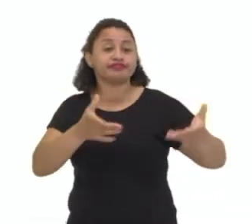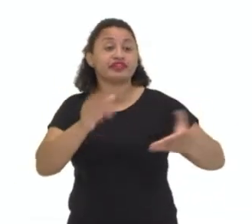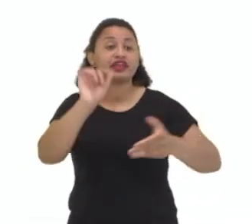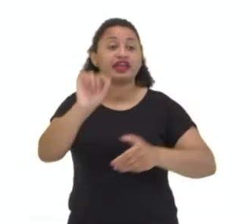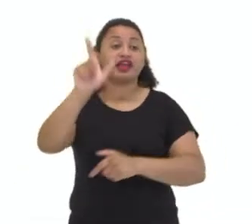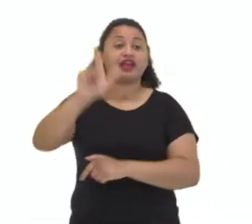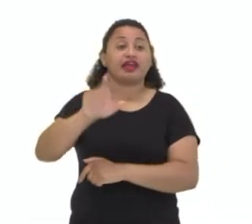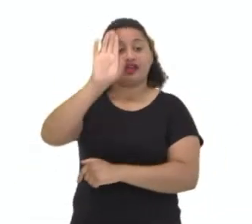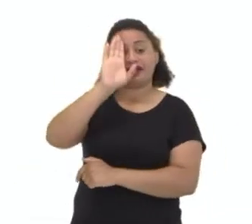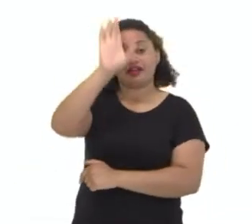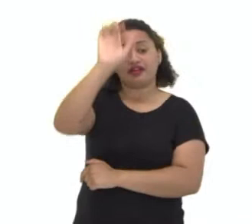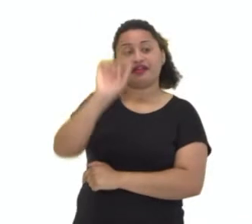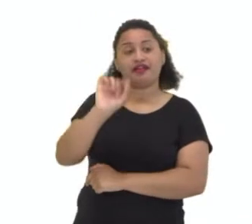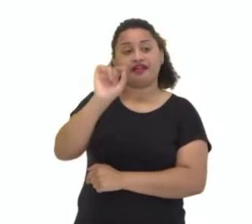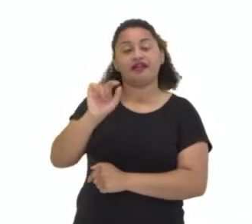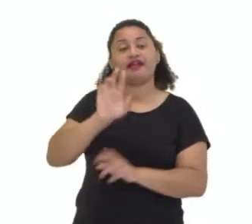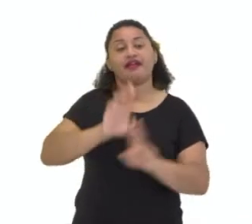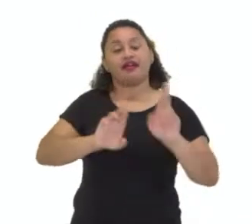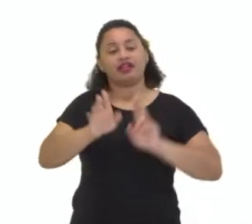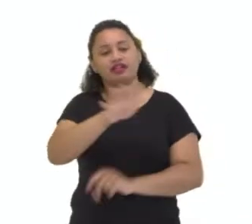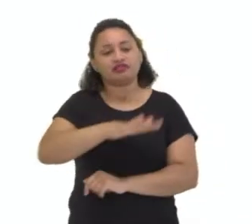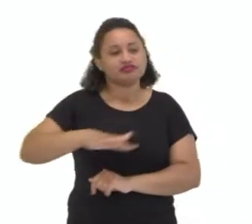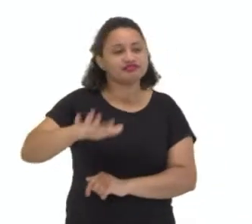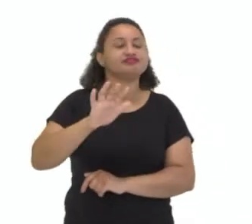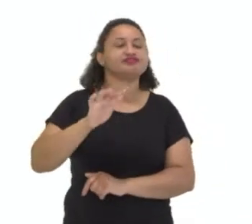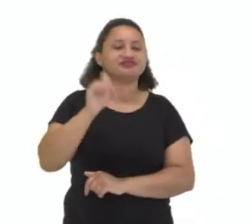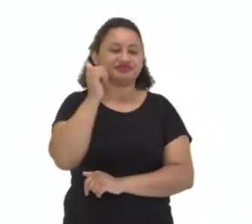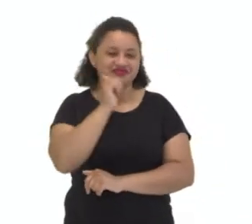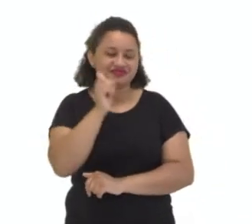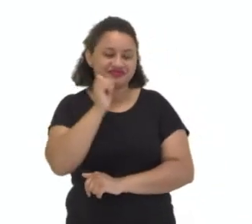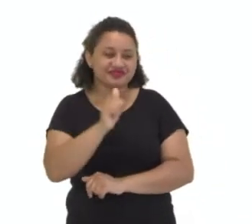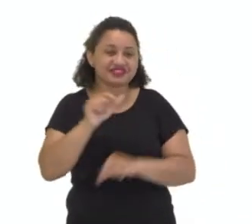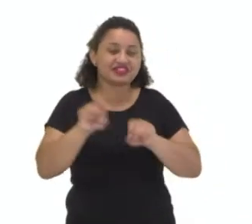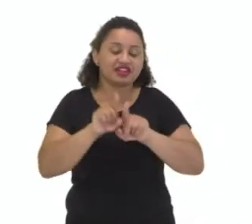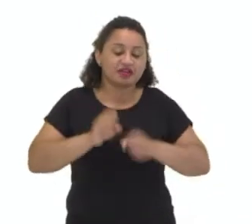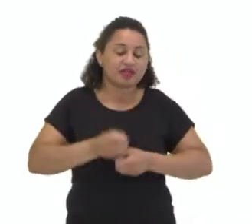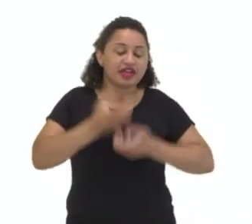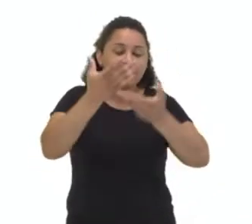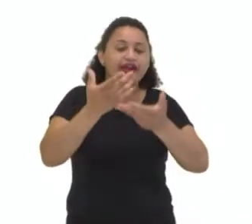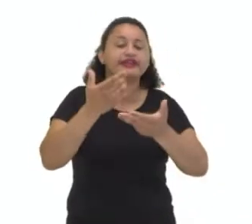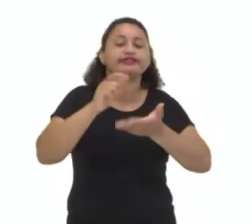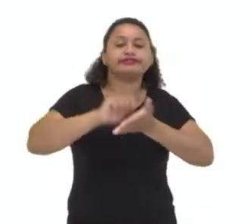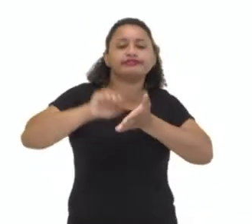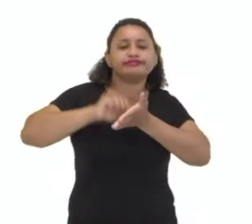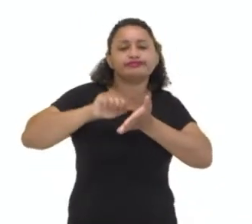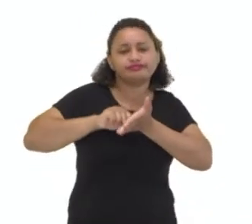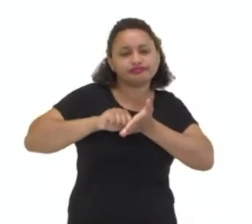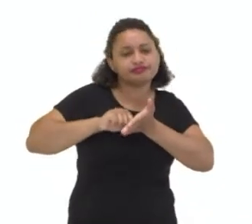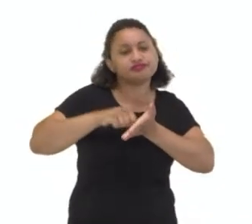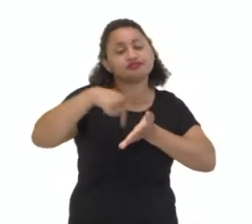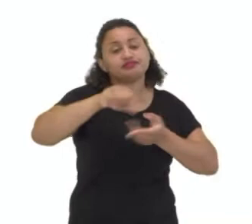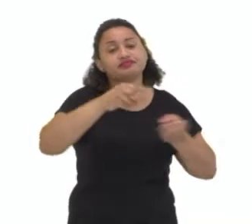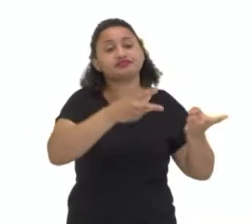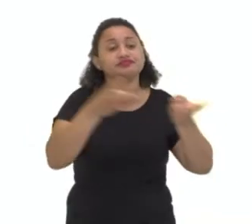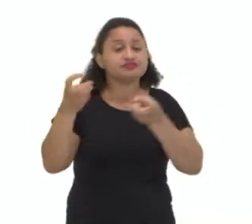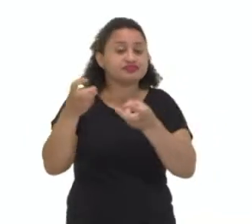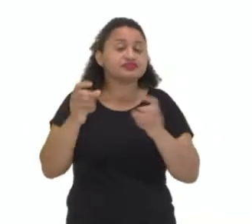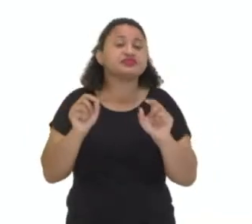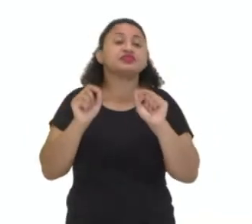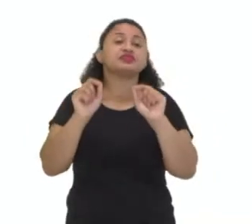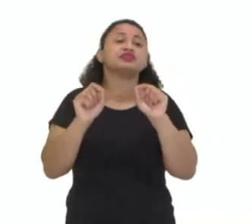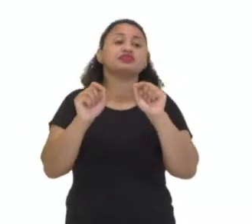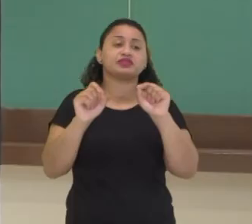é a relação entre o universo feminino e a arte da escrita, o ofício de escrever. Observe aqui no